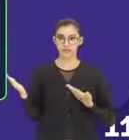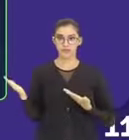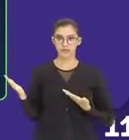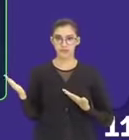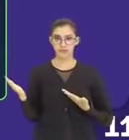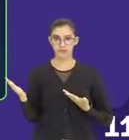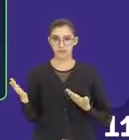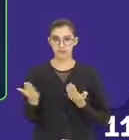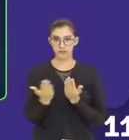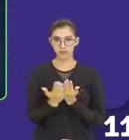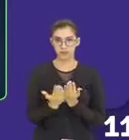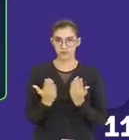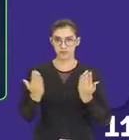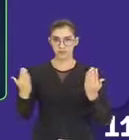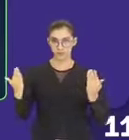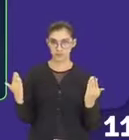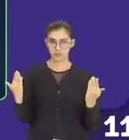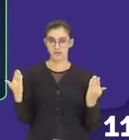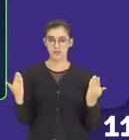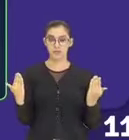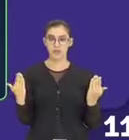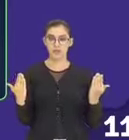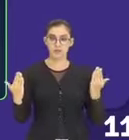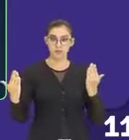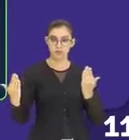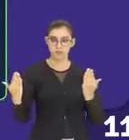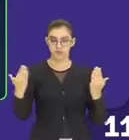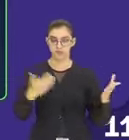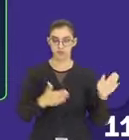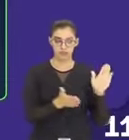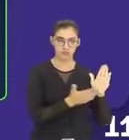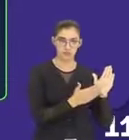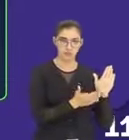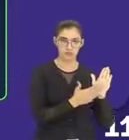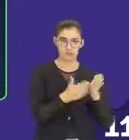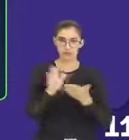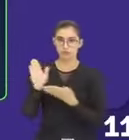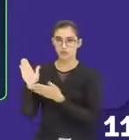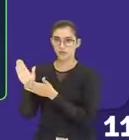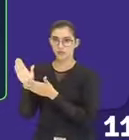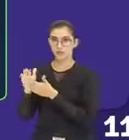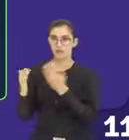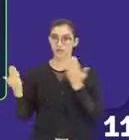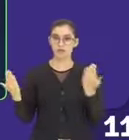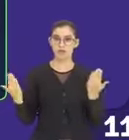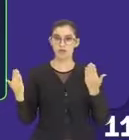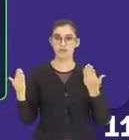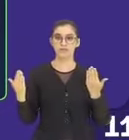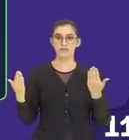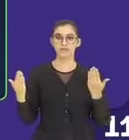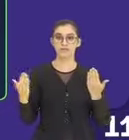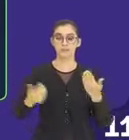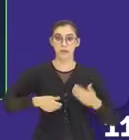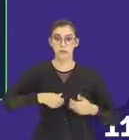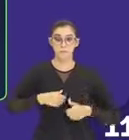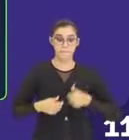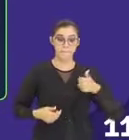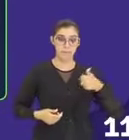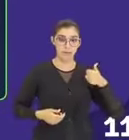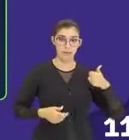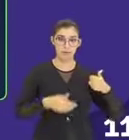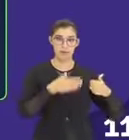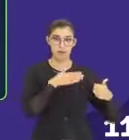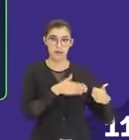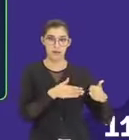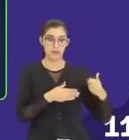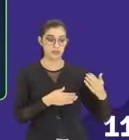comentando agora contigo. Olha aqui os modelos, olha. Aqui é a ciência antiga, ó. A ciência do Aristóteles,